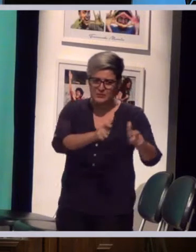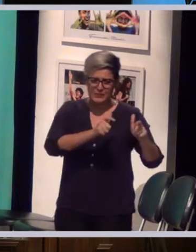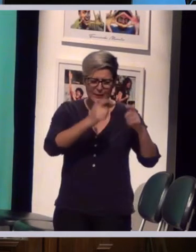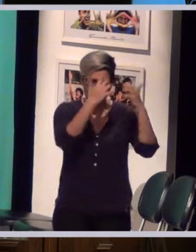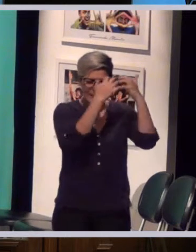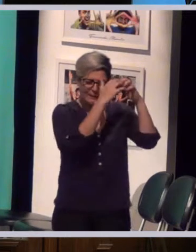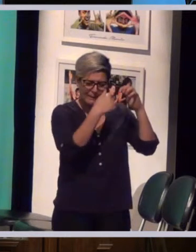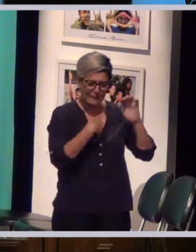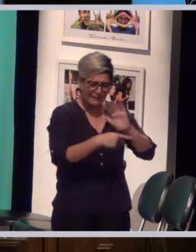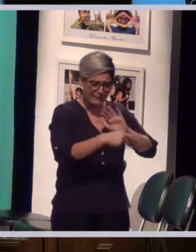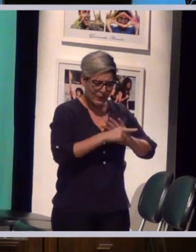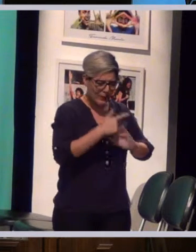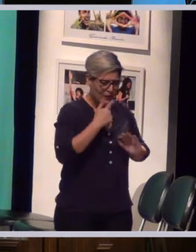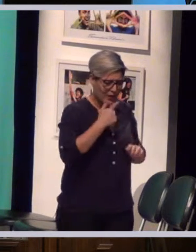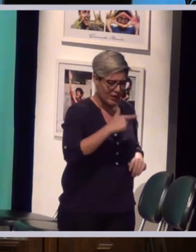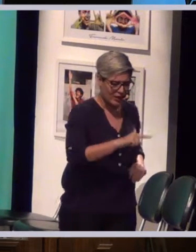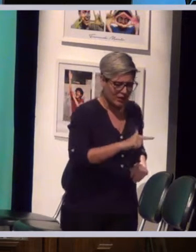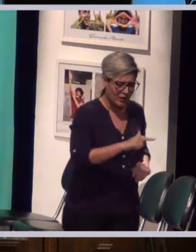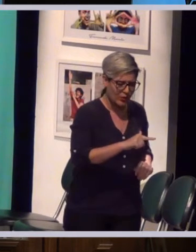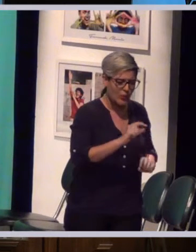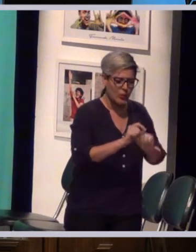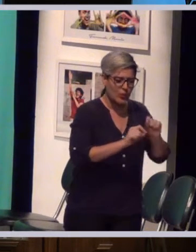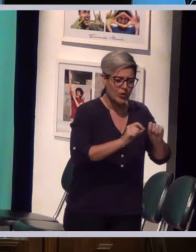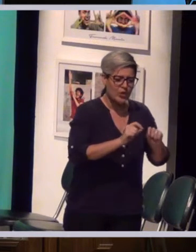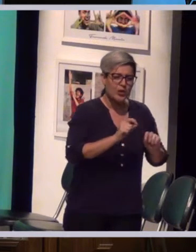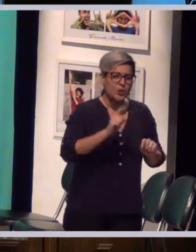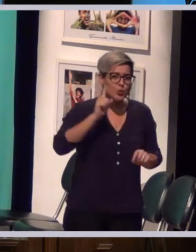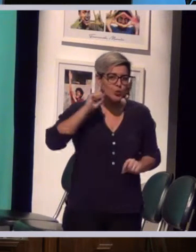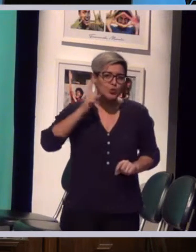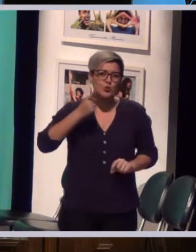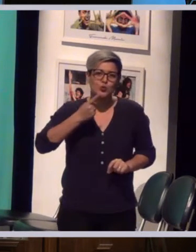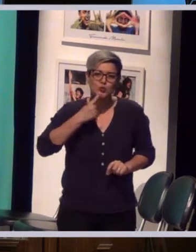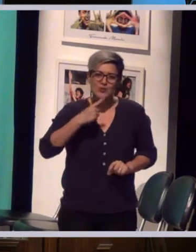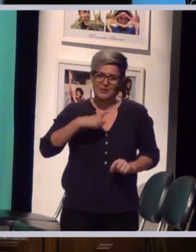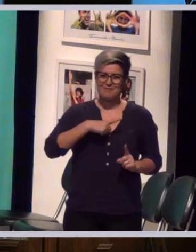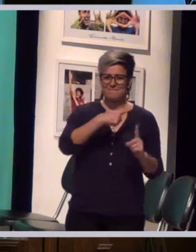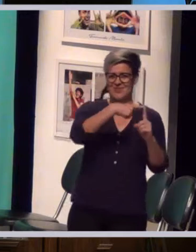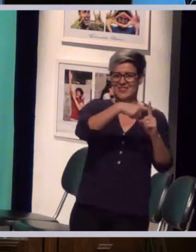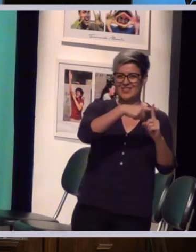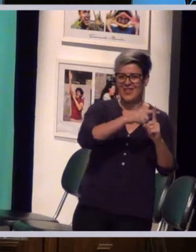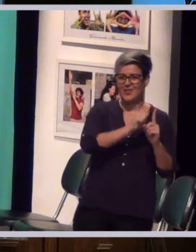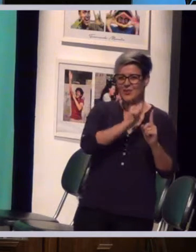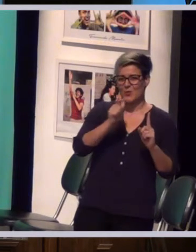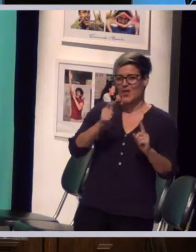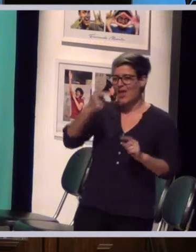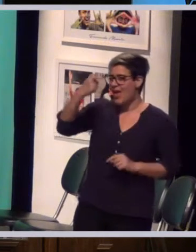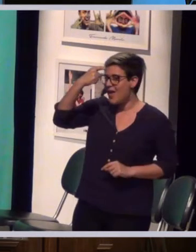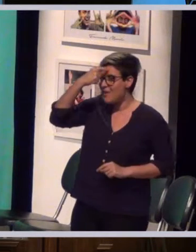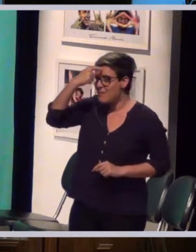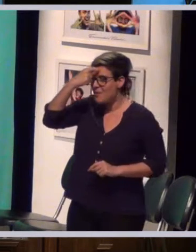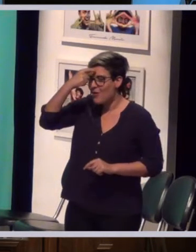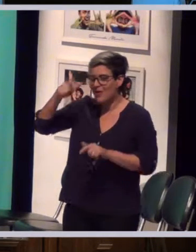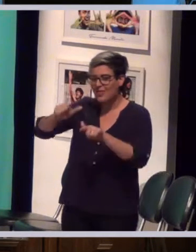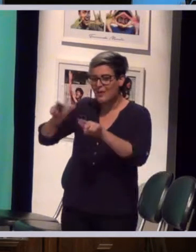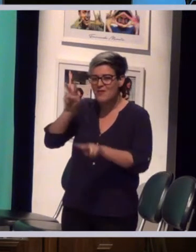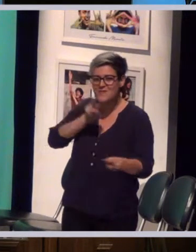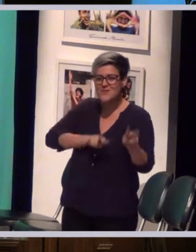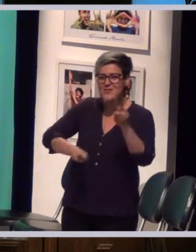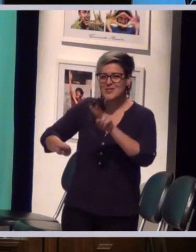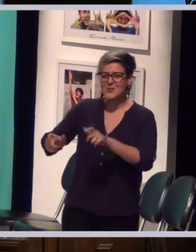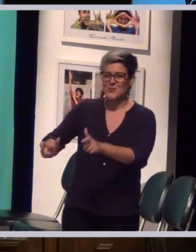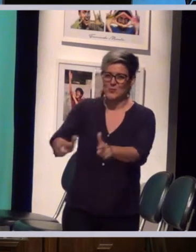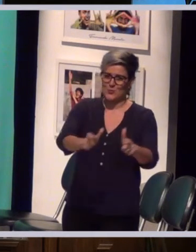língua tende a colocar os surdos em uma posição de vantagem em relação à memória de trabalho